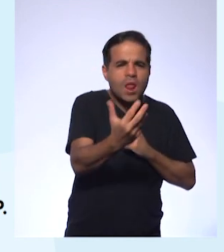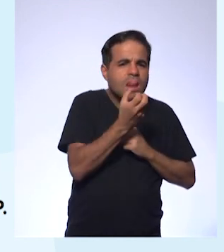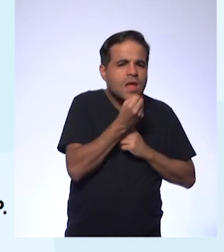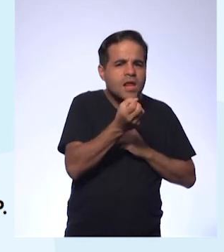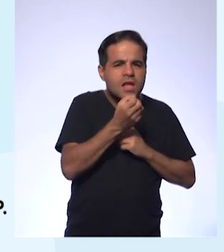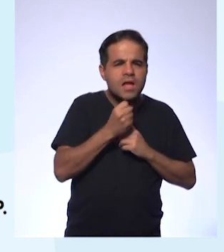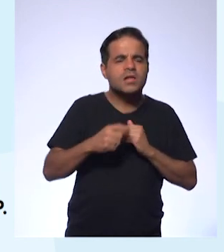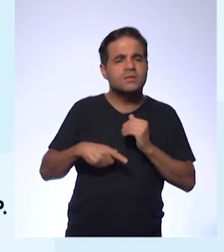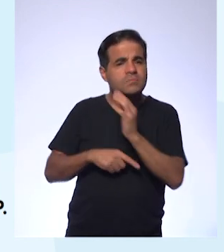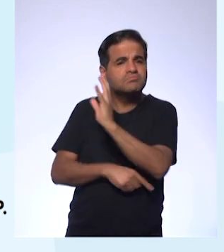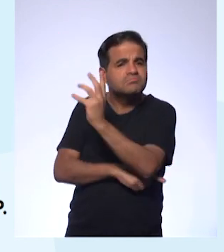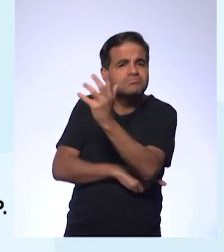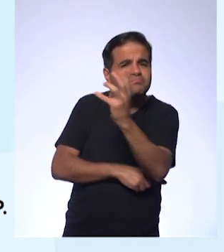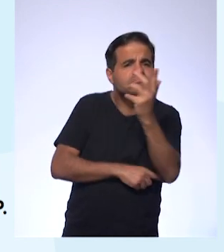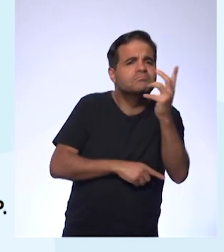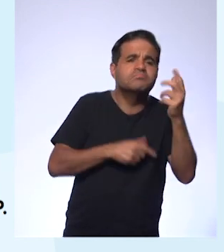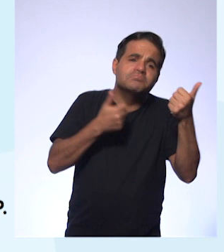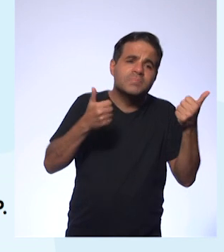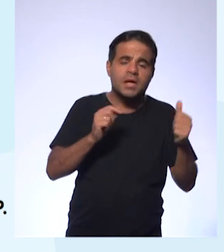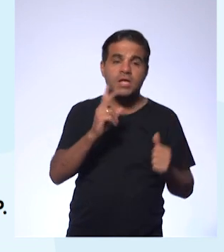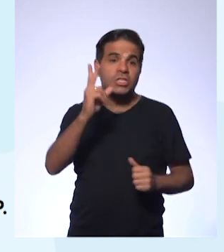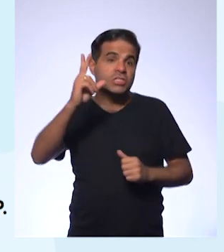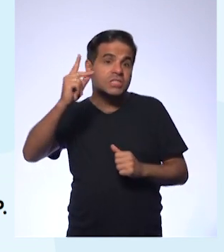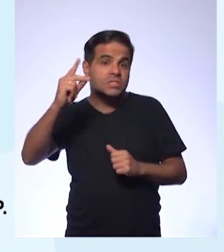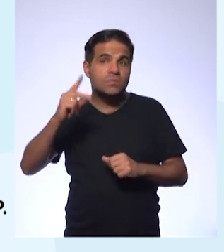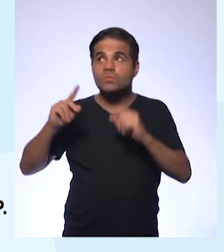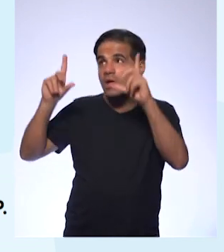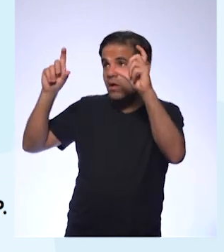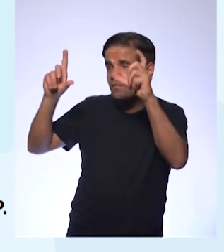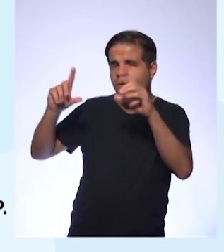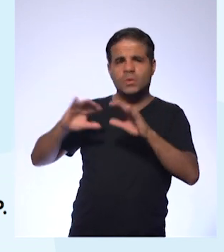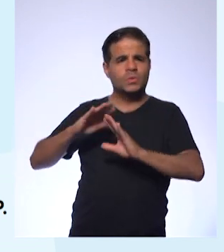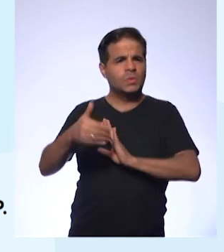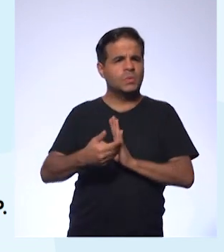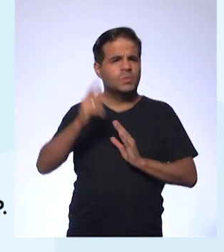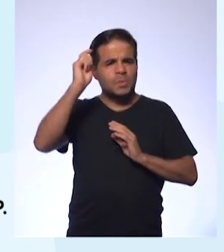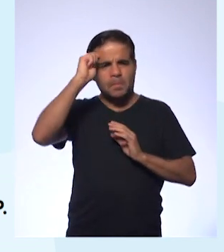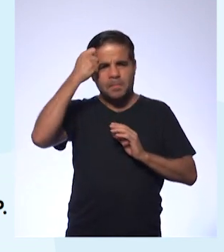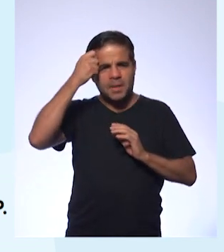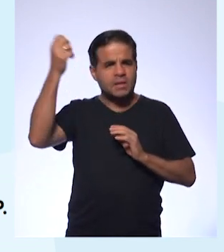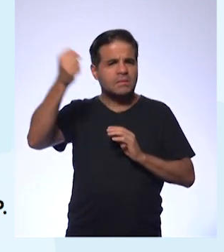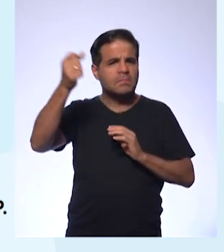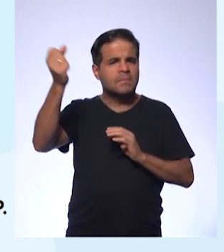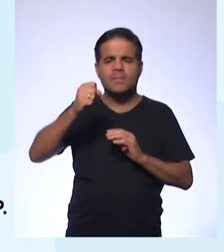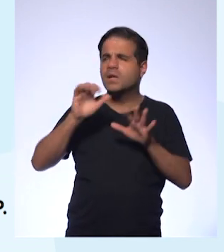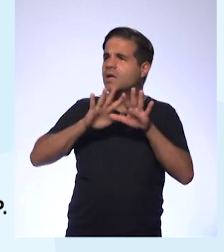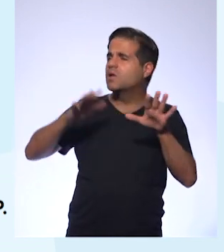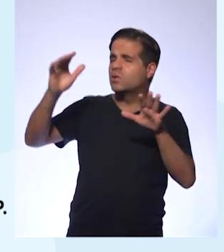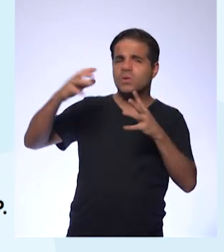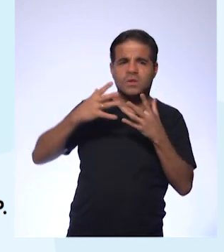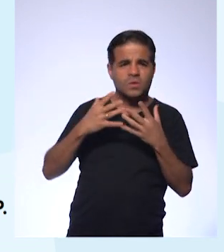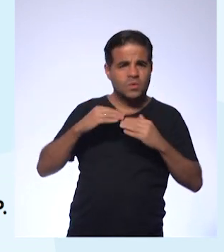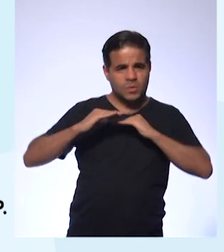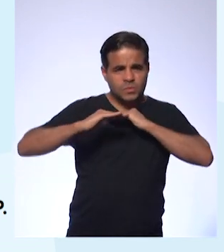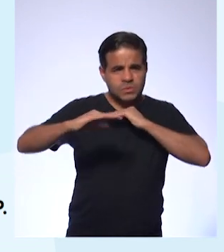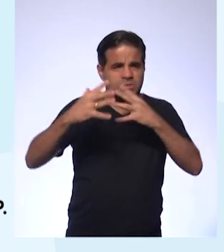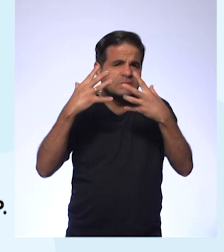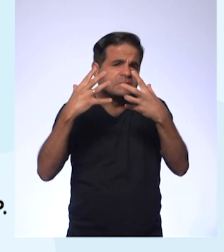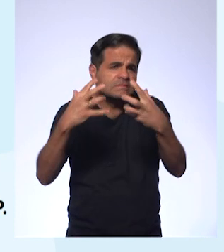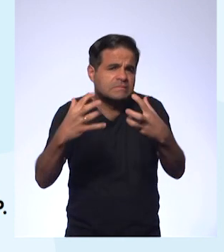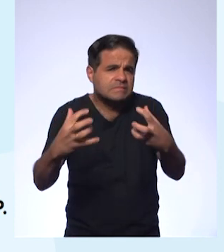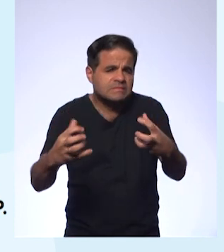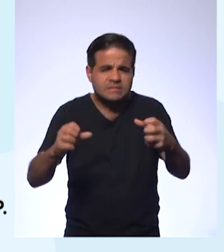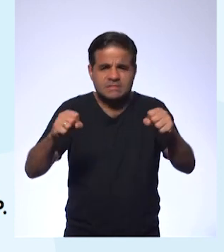alguma vegetação. E na segunda imagem, professora? Aí é tudo preto e branco, o solo parece estar rachado, deve estar